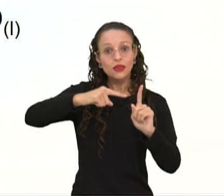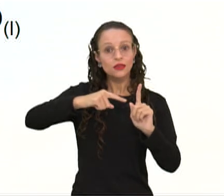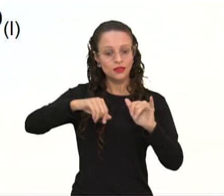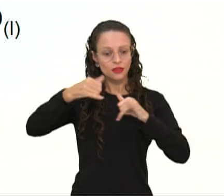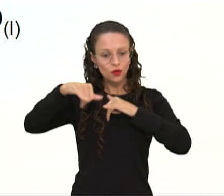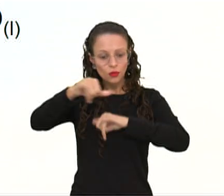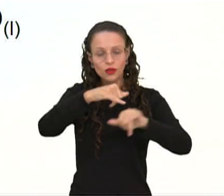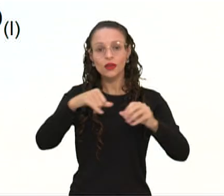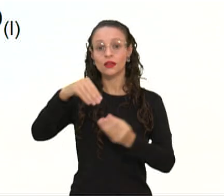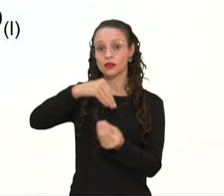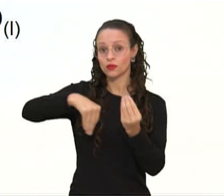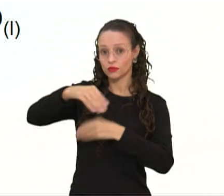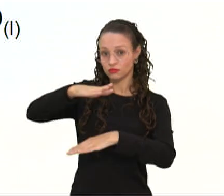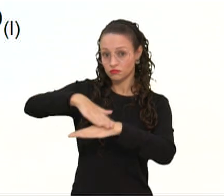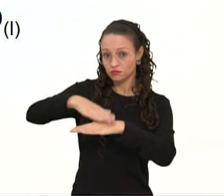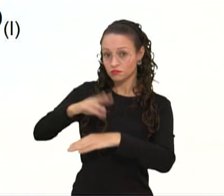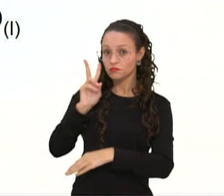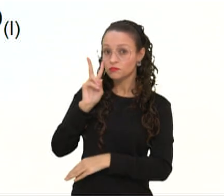de vocês.